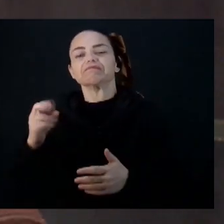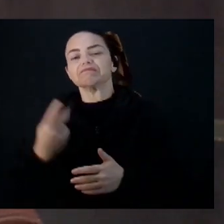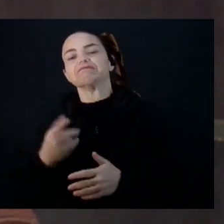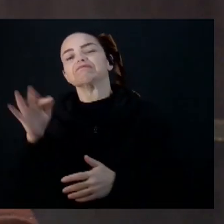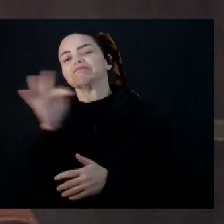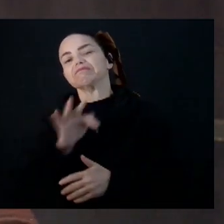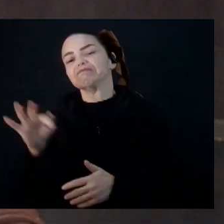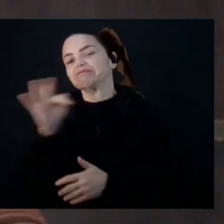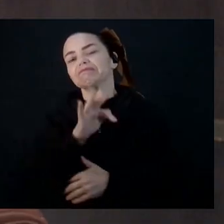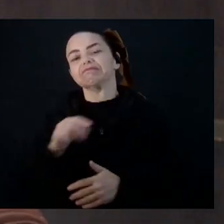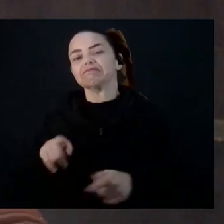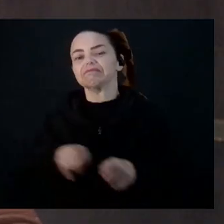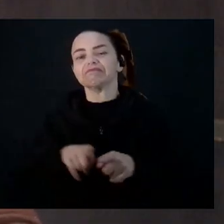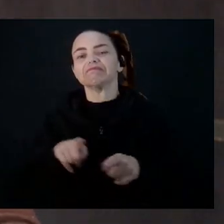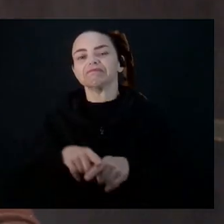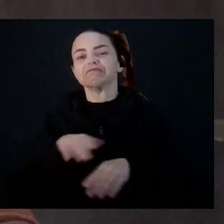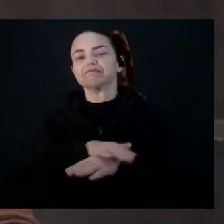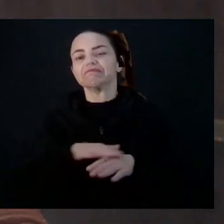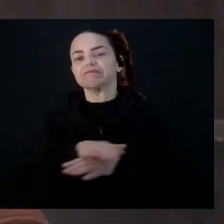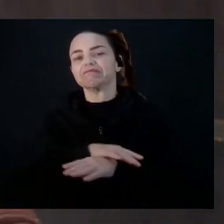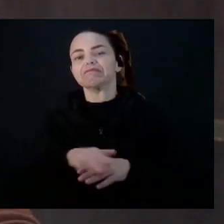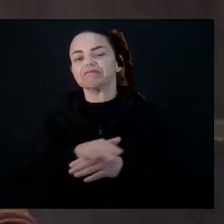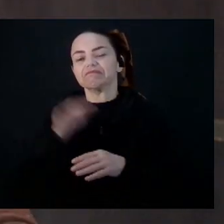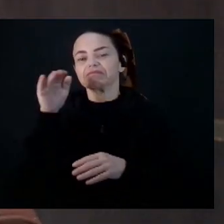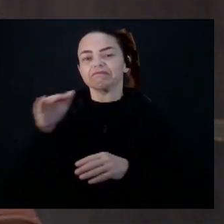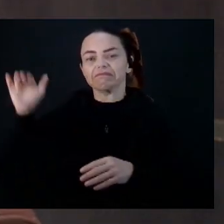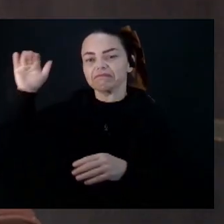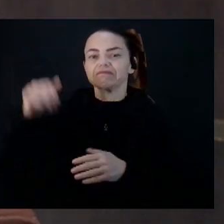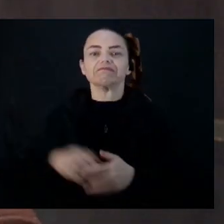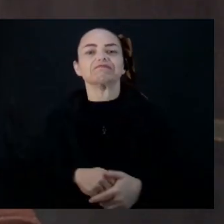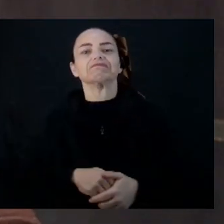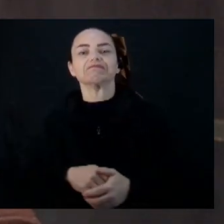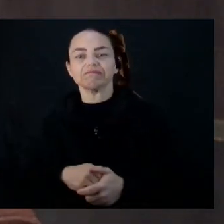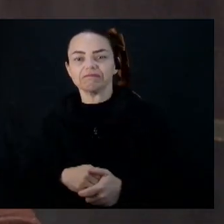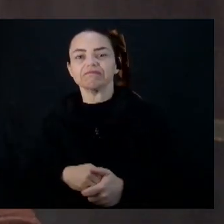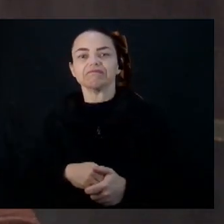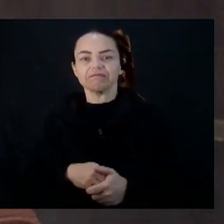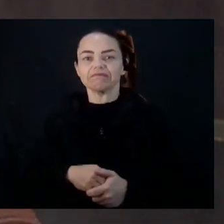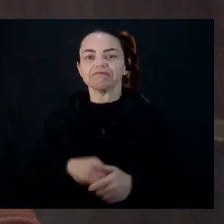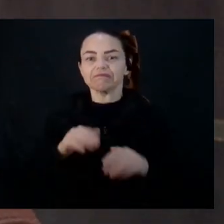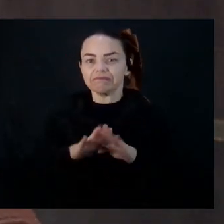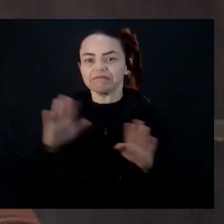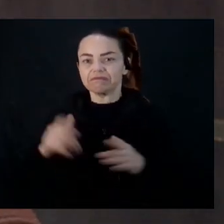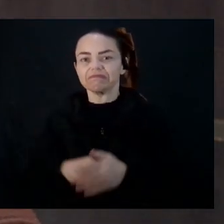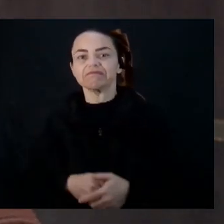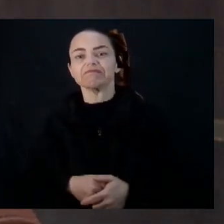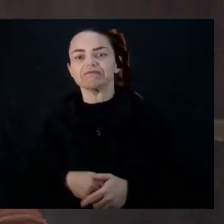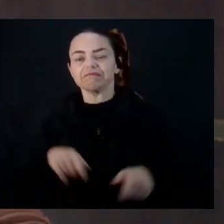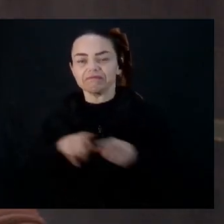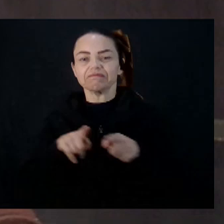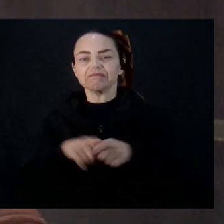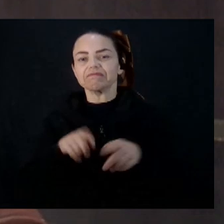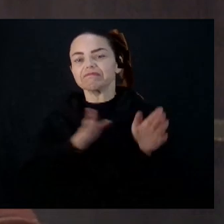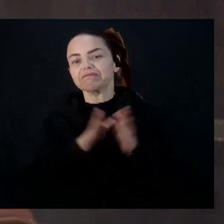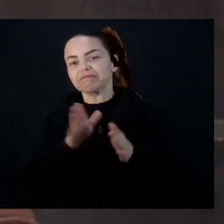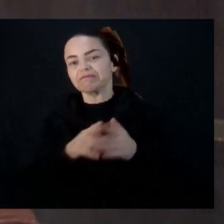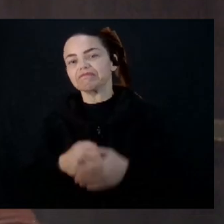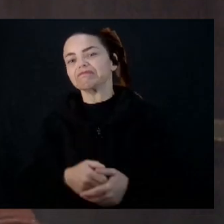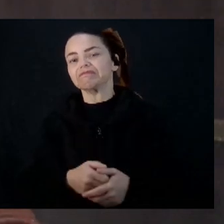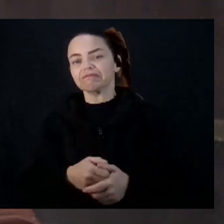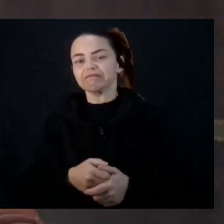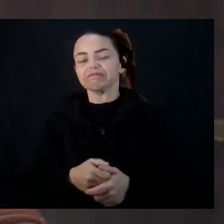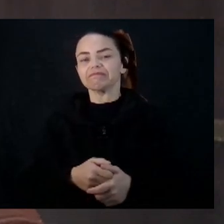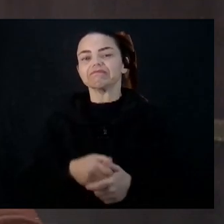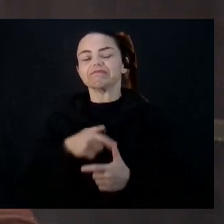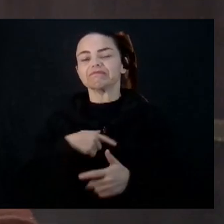gente já está falando de pessoas adultinhas, né, adultos pequenininhos, mas também é um momento, né, que a gente faz as mesmas